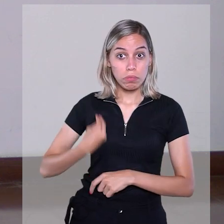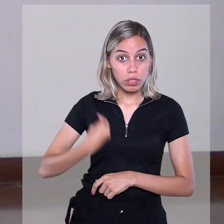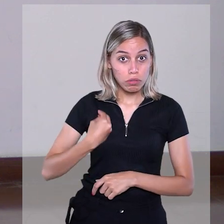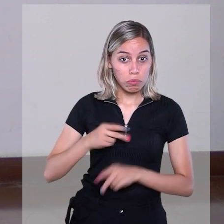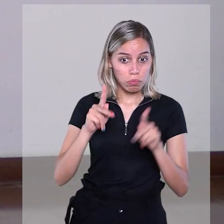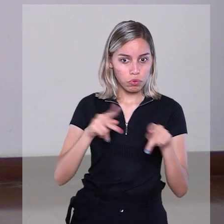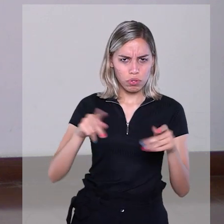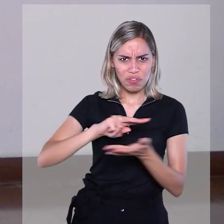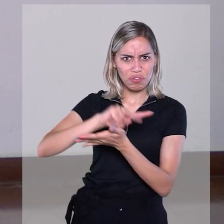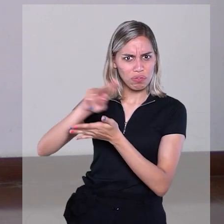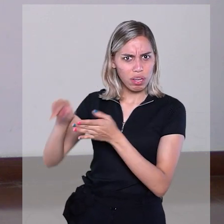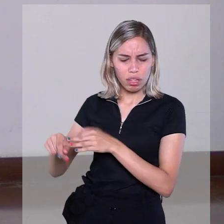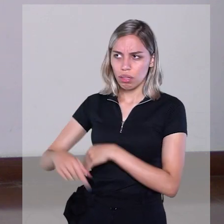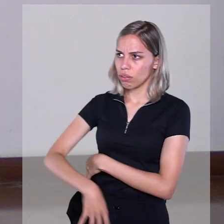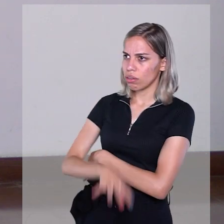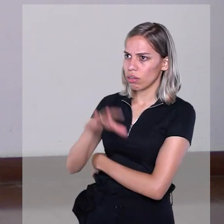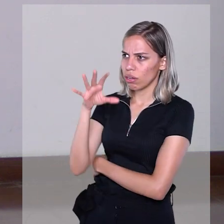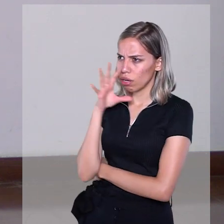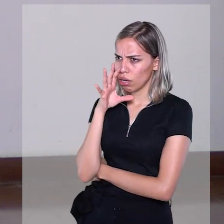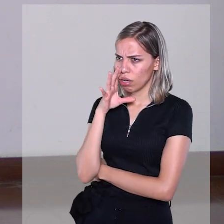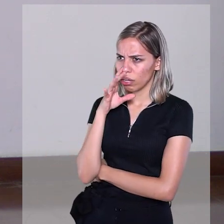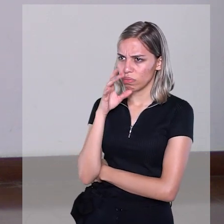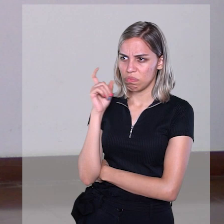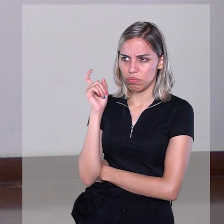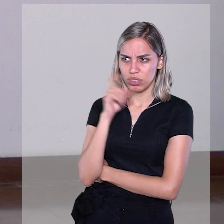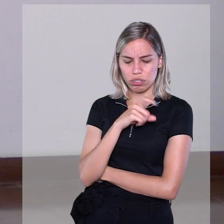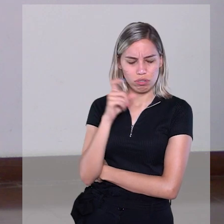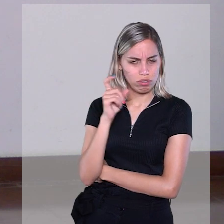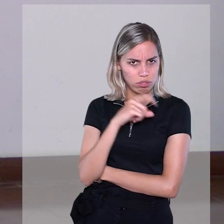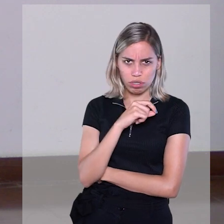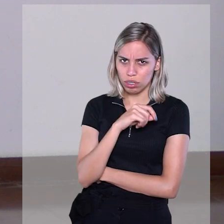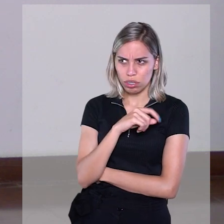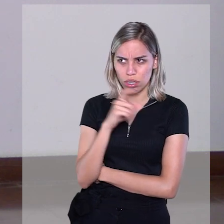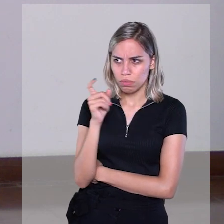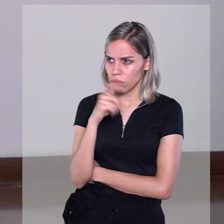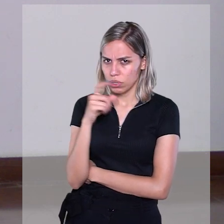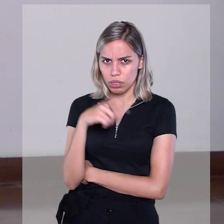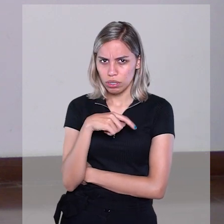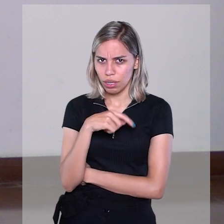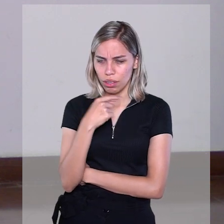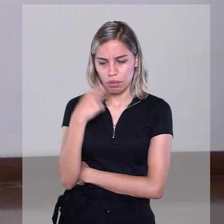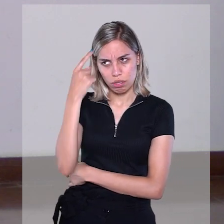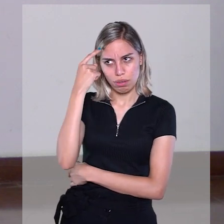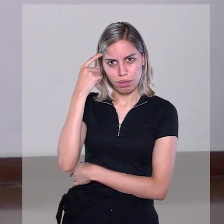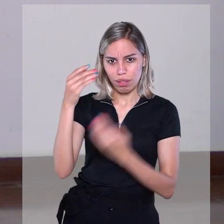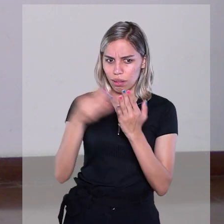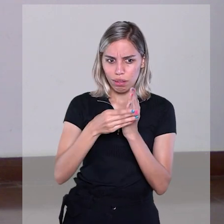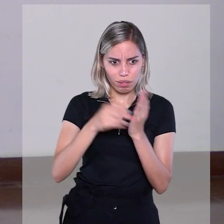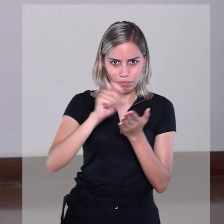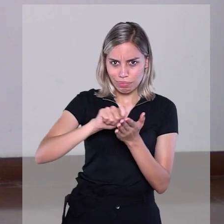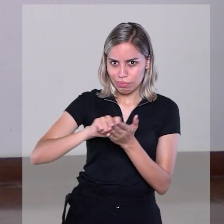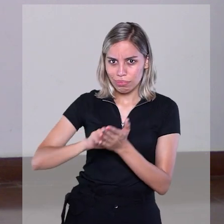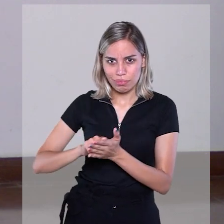que eu lançava isso no livro como se fosse a grande coisa que eu tinha para contar. A história do menino